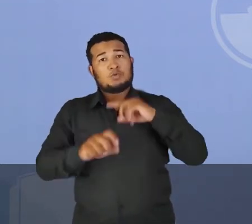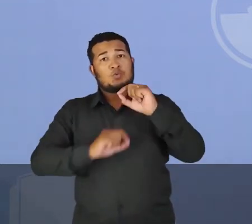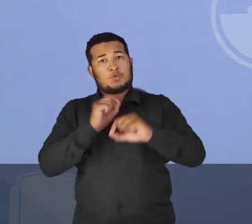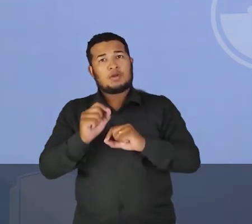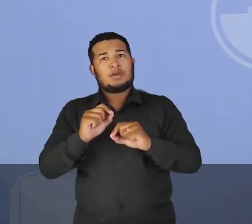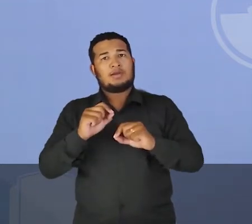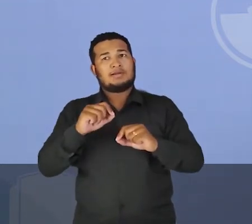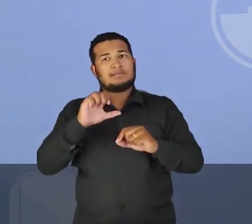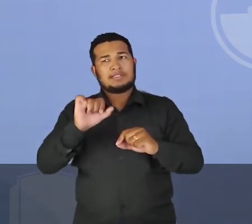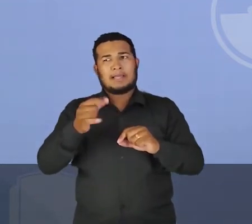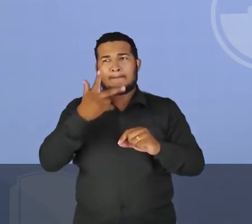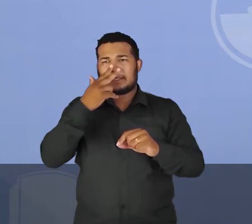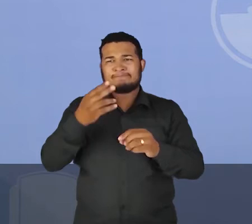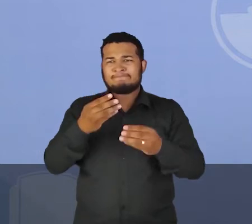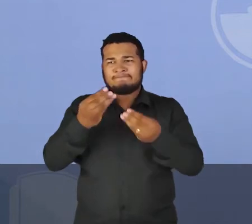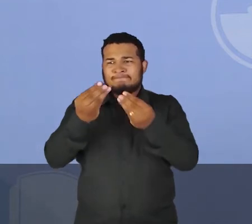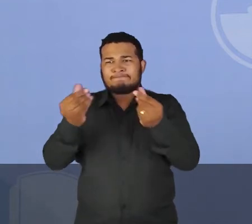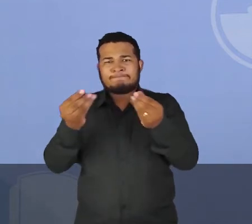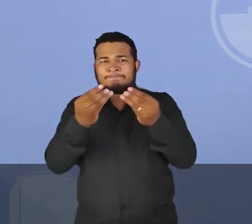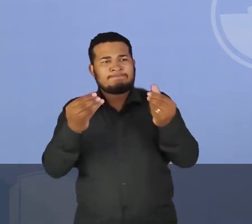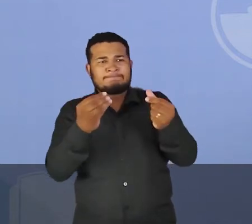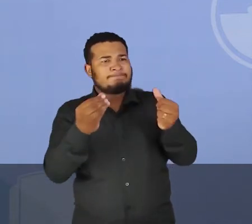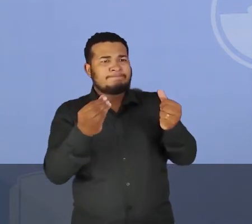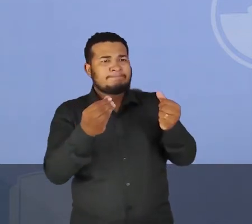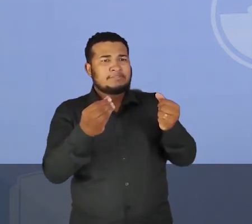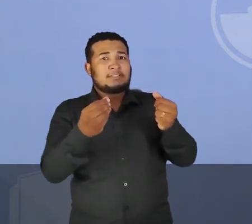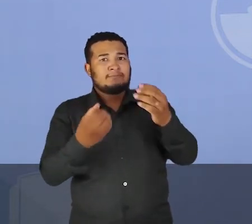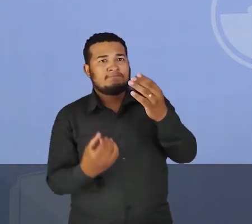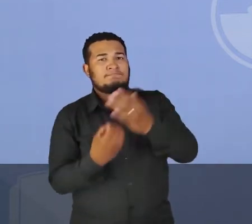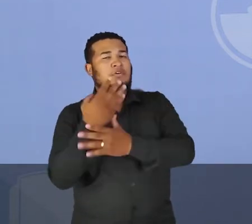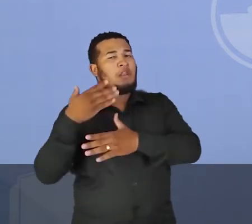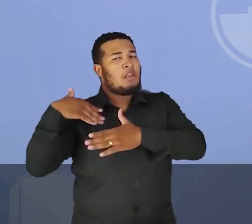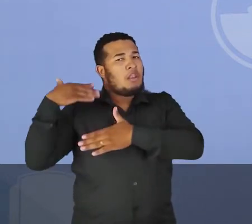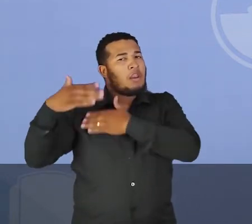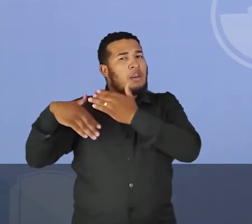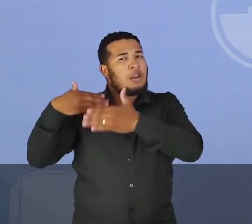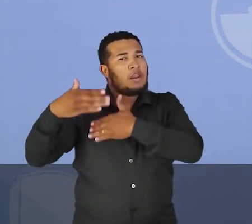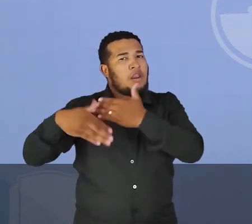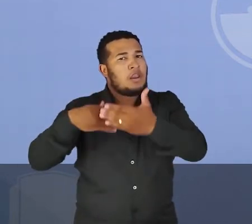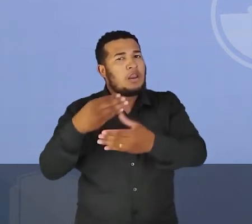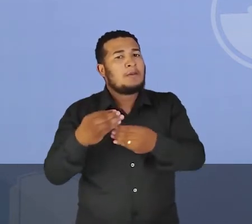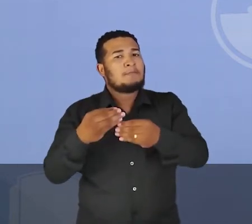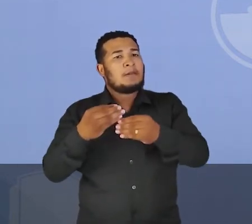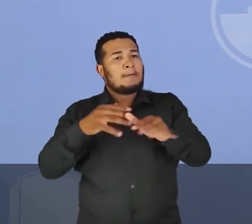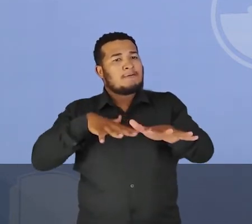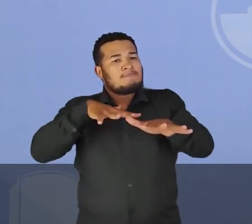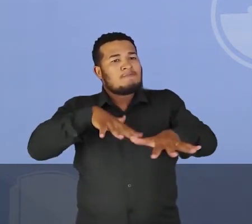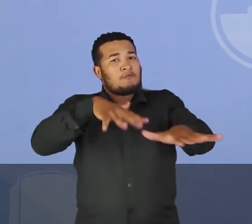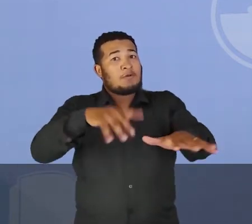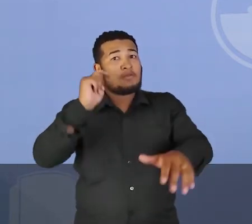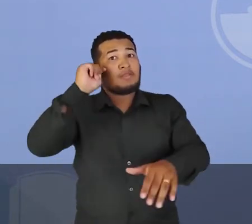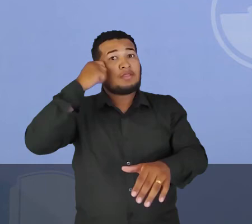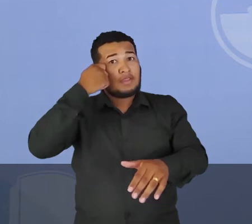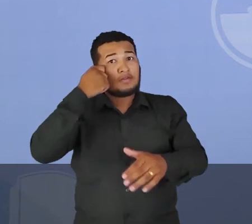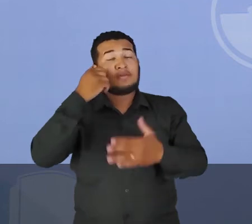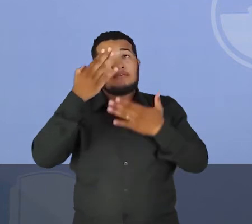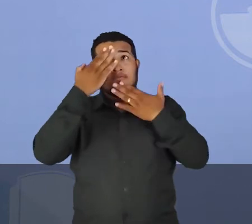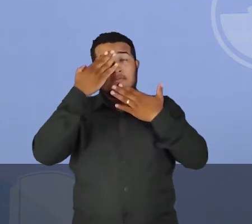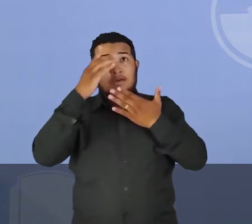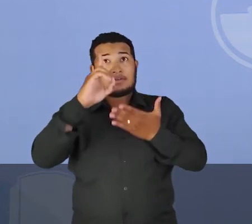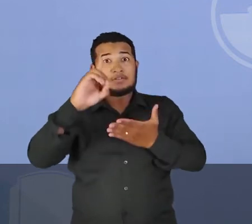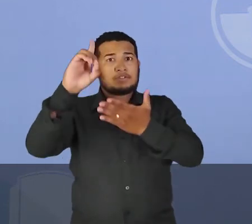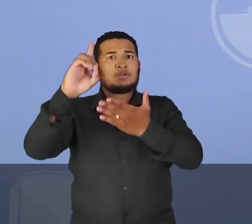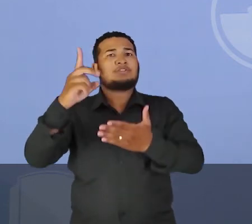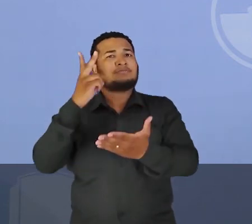essas injustiças que se formou ao longo do tempo o movimento negro, que está, graças a Deus, cada vez